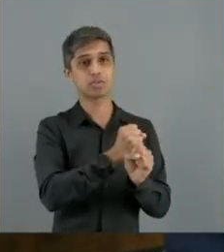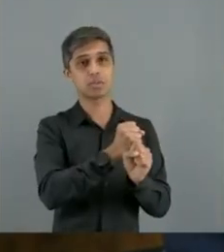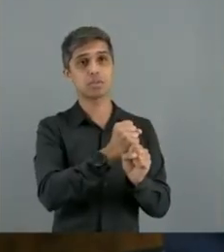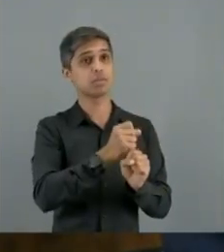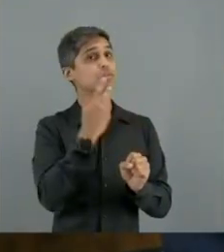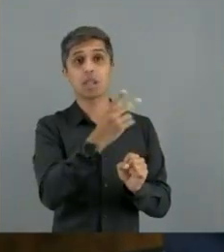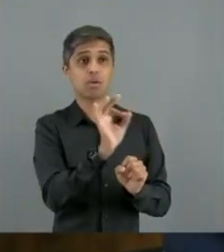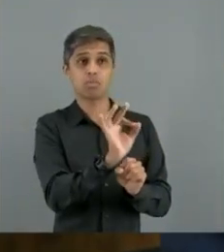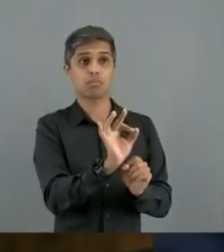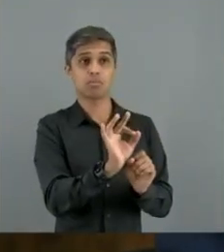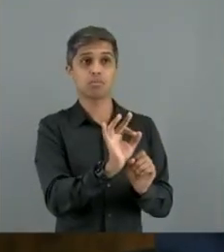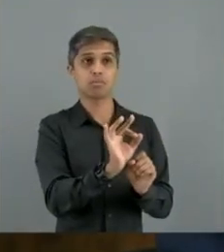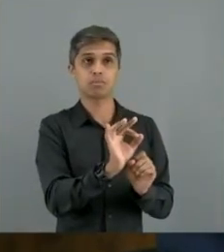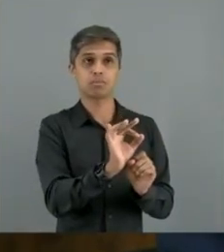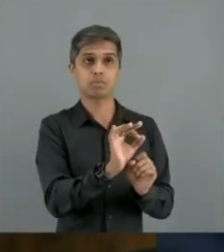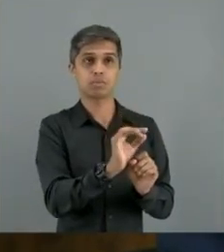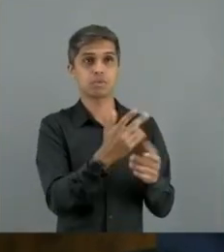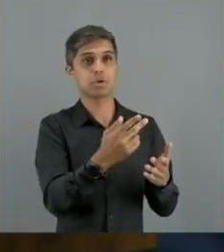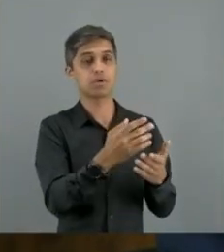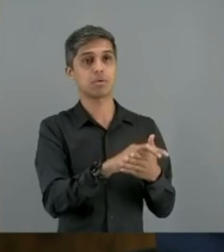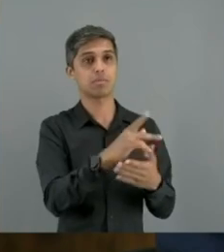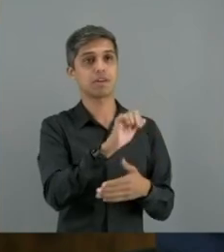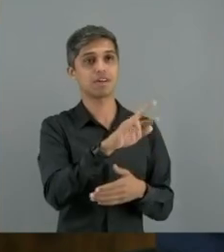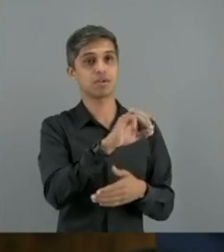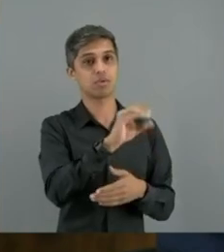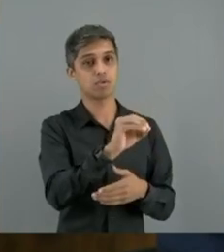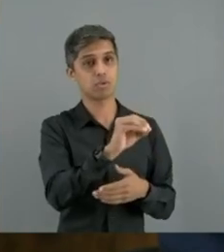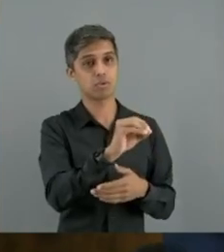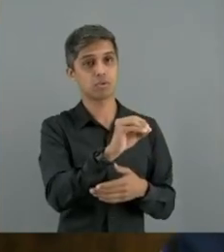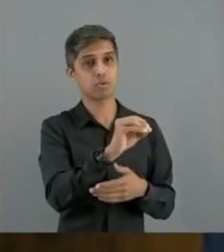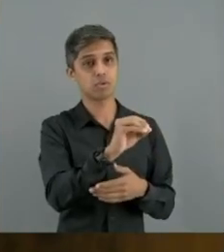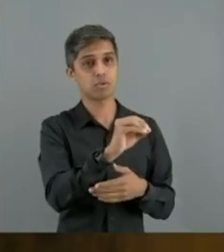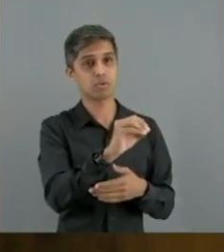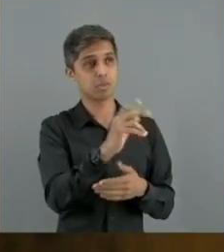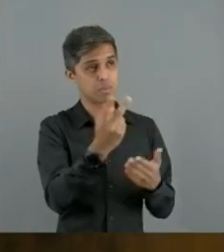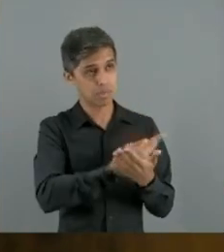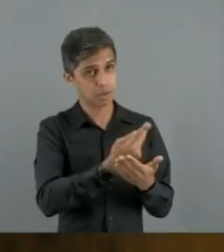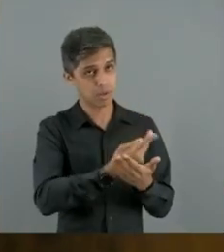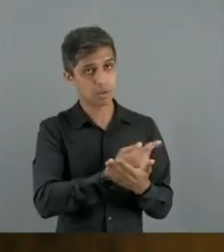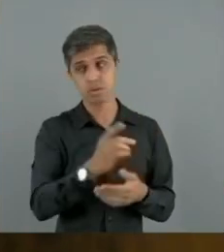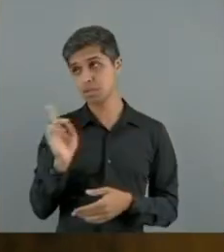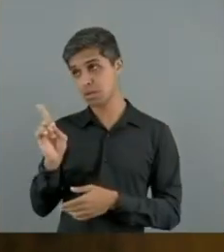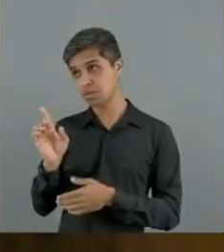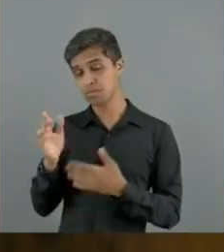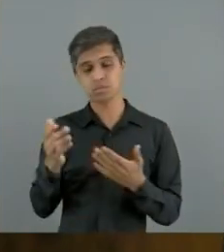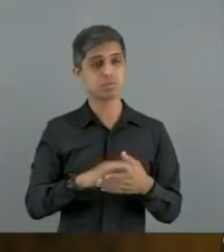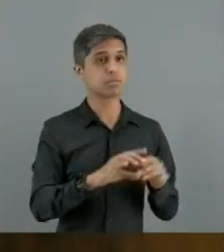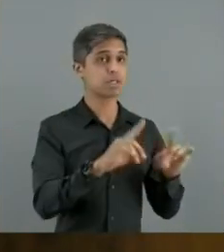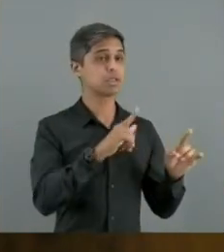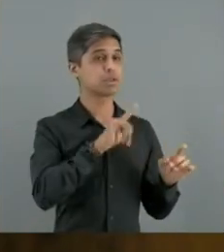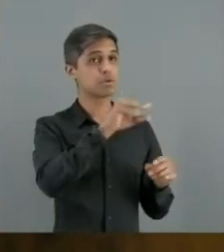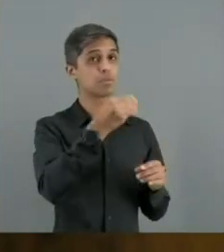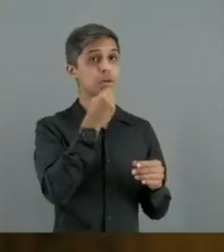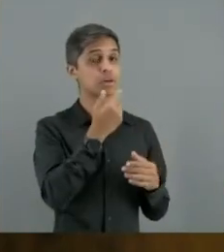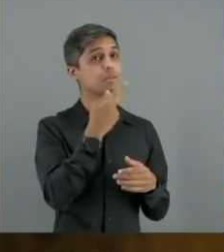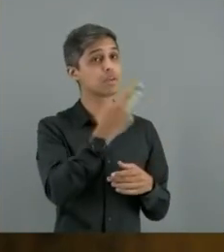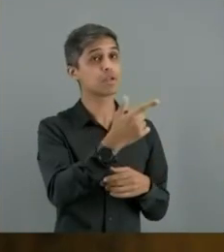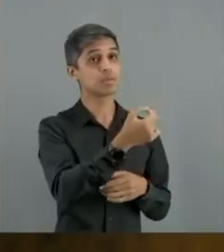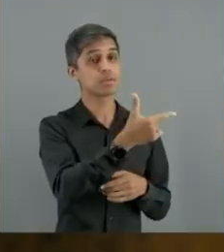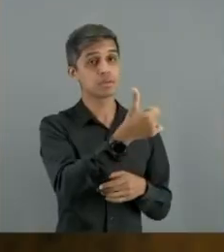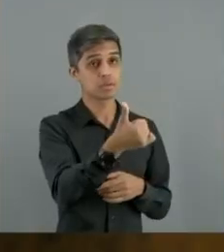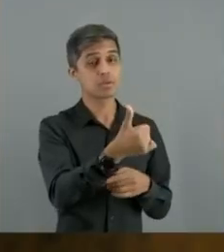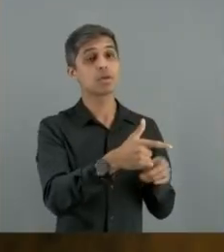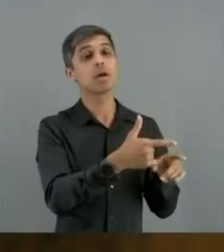A senhora não falou. A senhora prevaricou? Não, né? Bom, mas a senhora teve a oportunidade de falar de 2021 a 2022